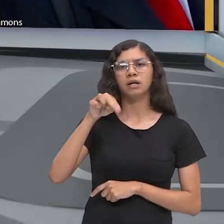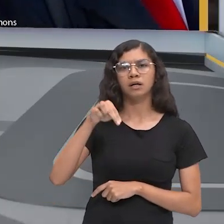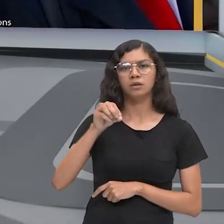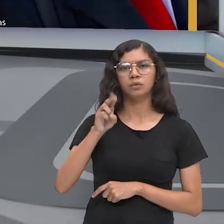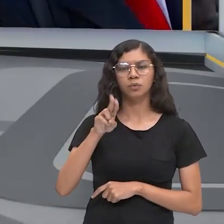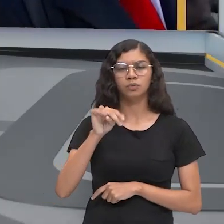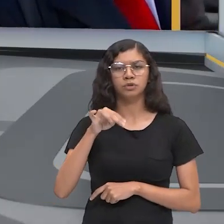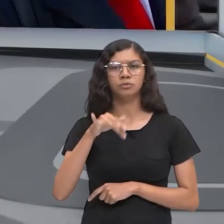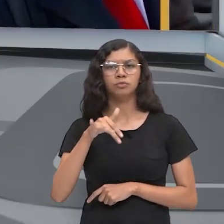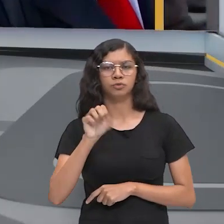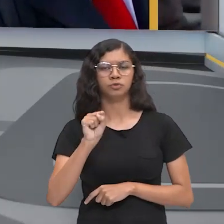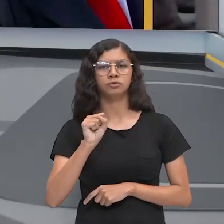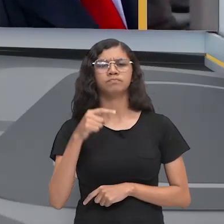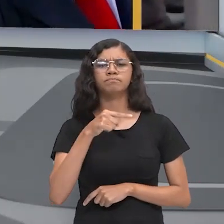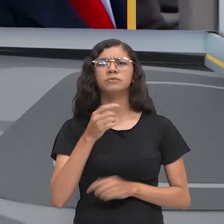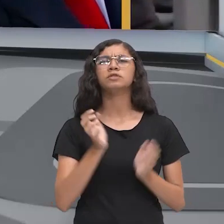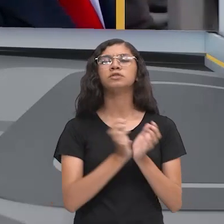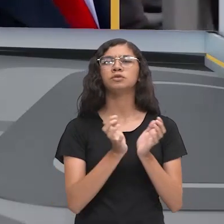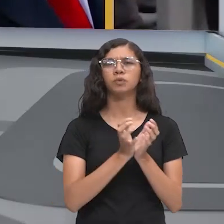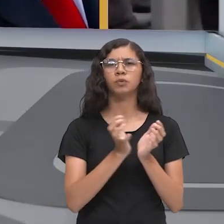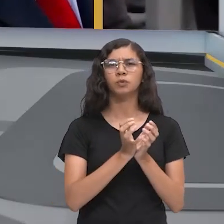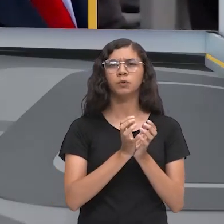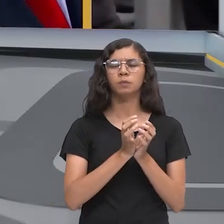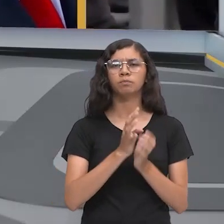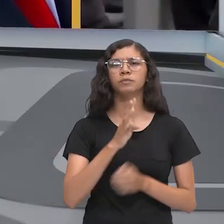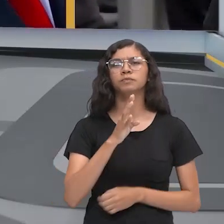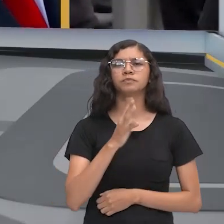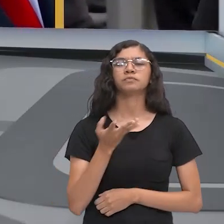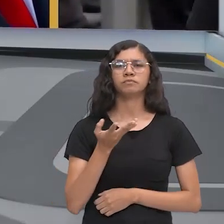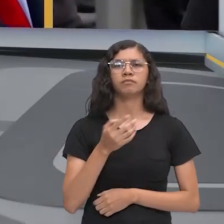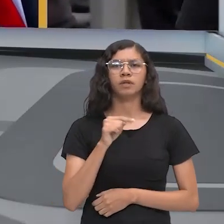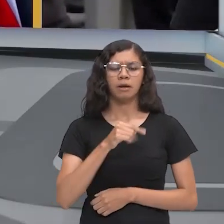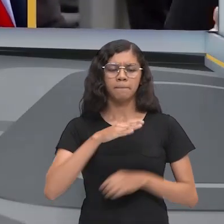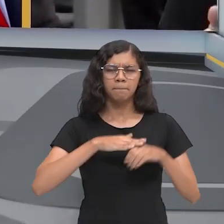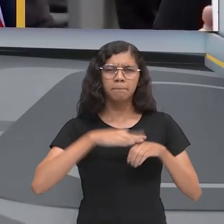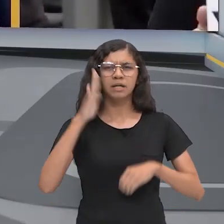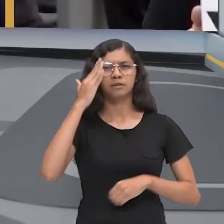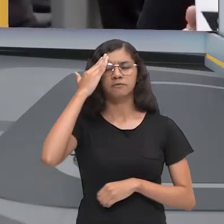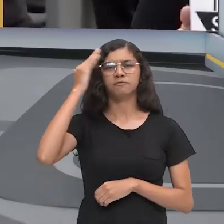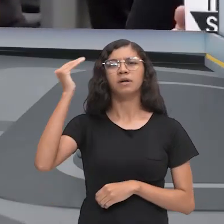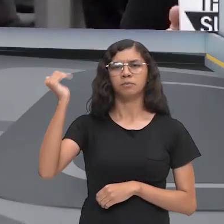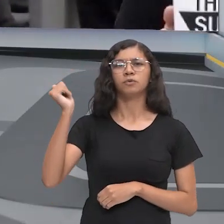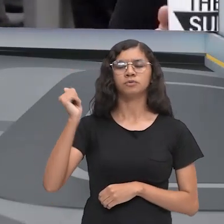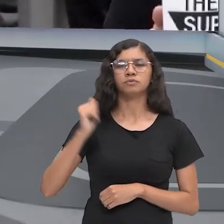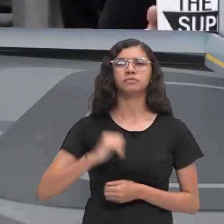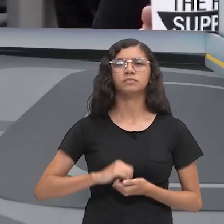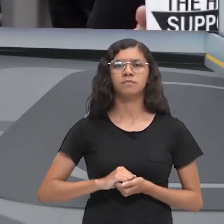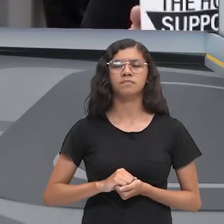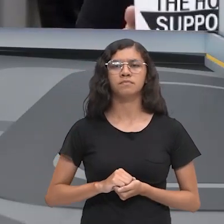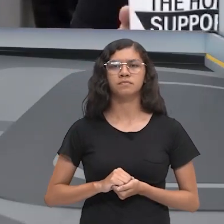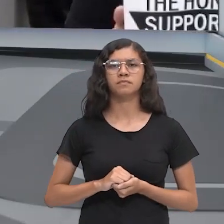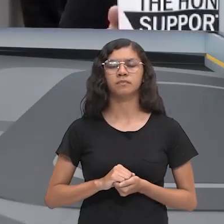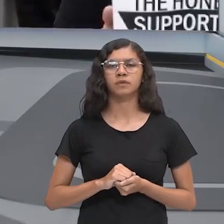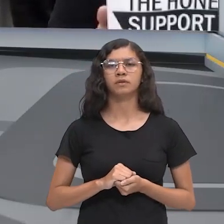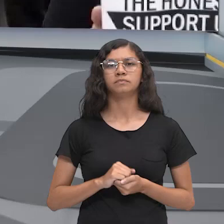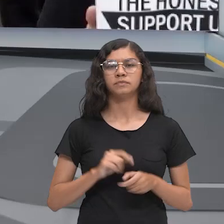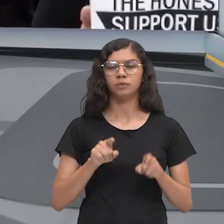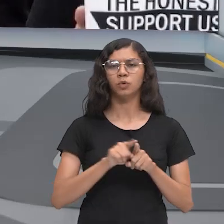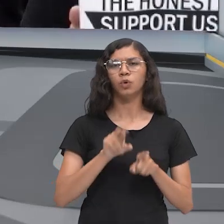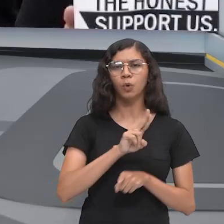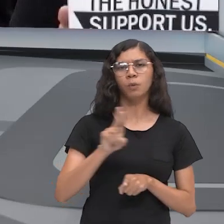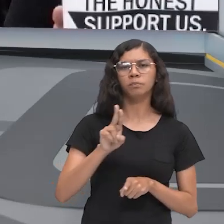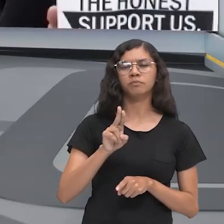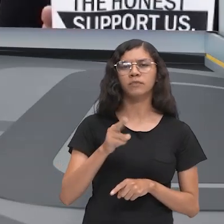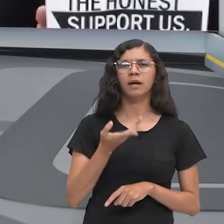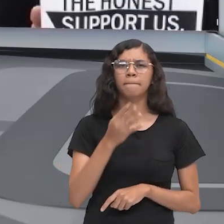Esse grupo hacktivista mais conhecido é o Anonymous, também anônimo em inglês,